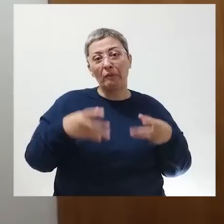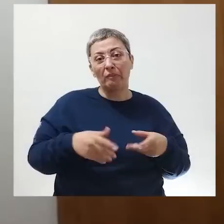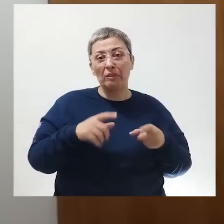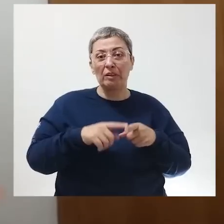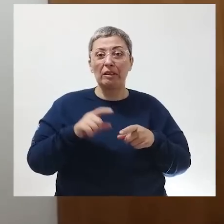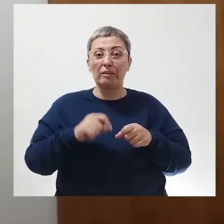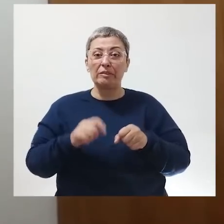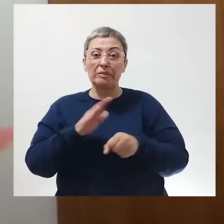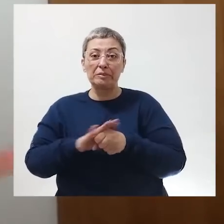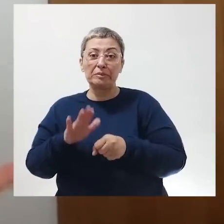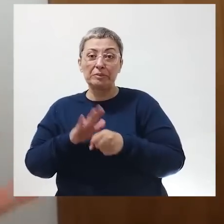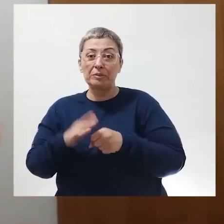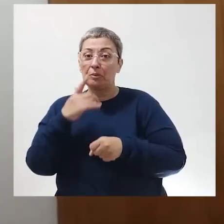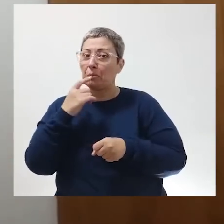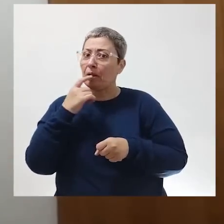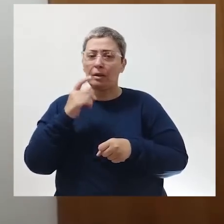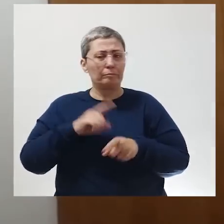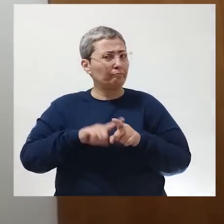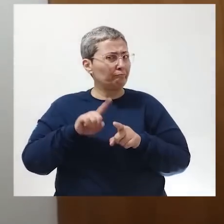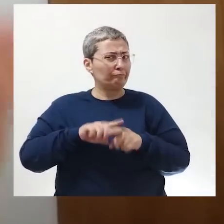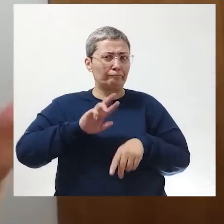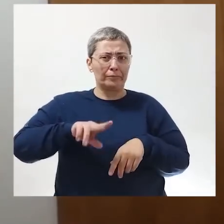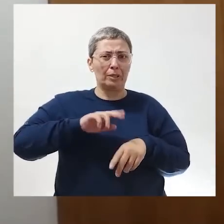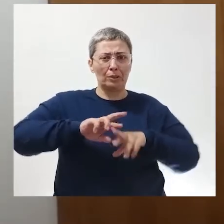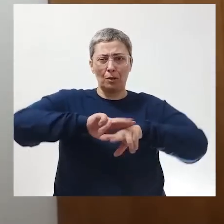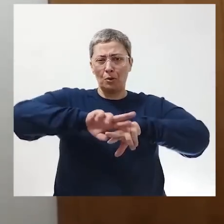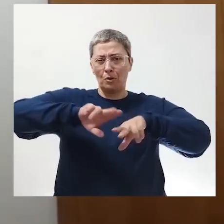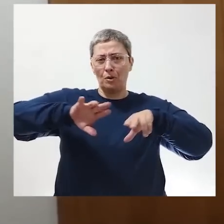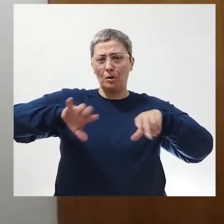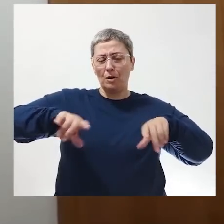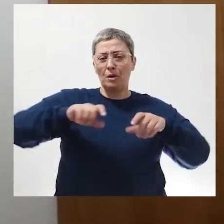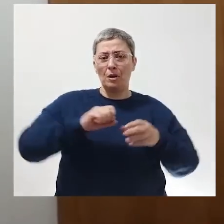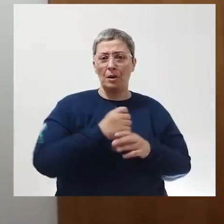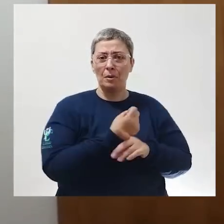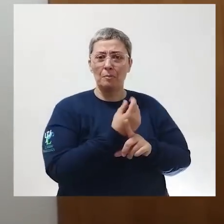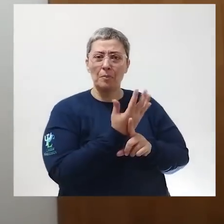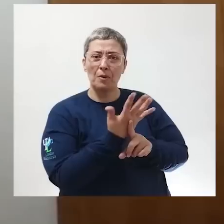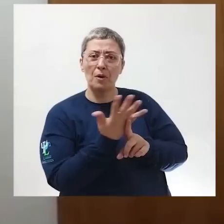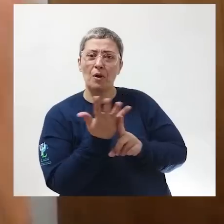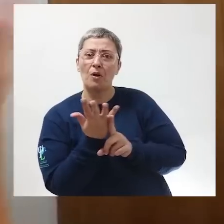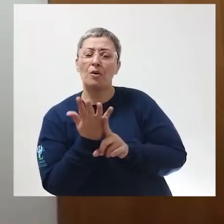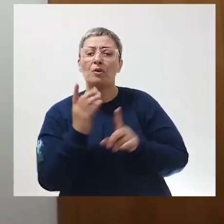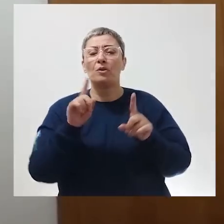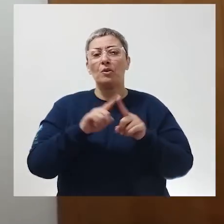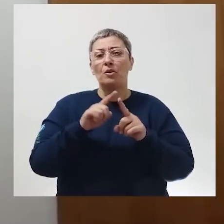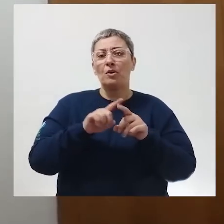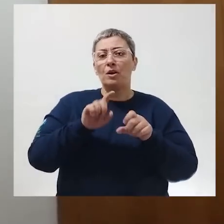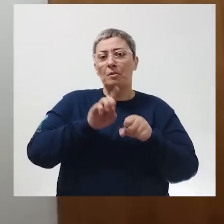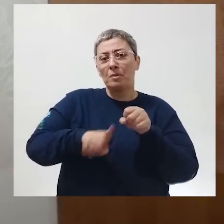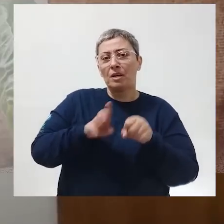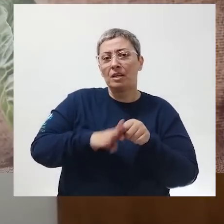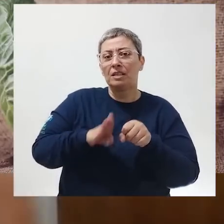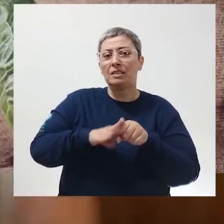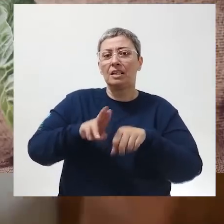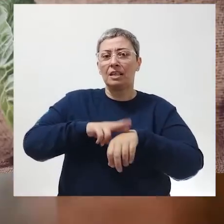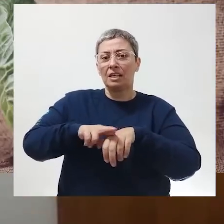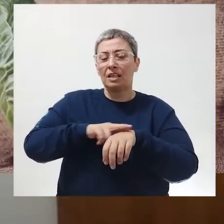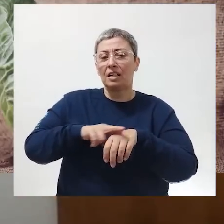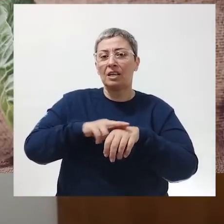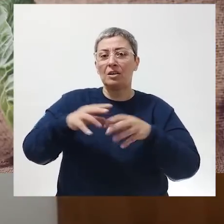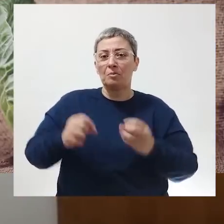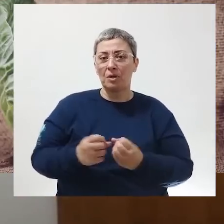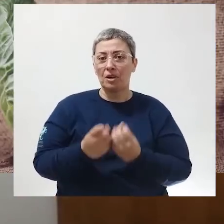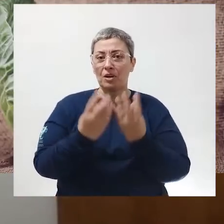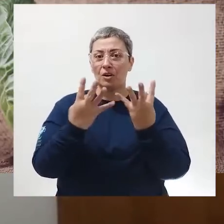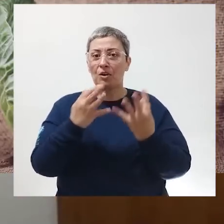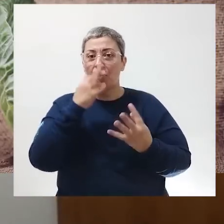tomate. Mas não, tem um monte deles. Brócolis, beterraba, cenoura, couve-flor,